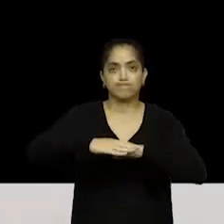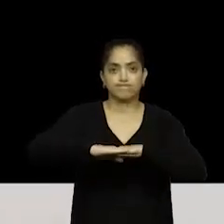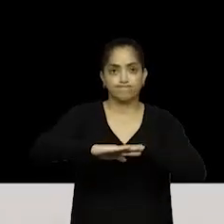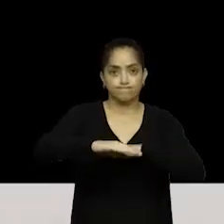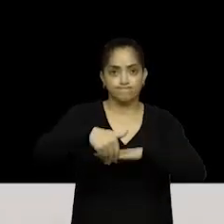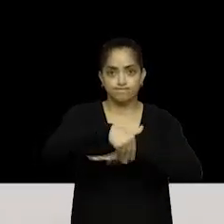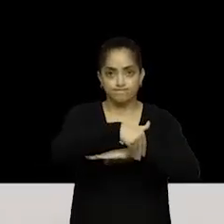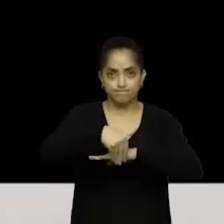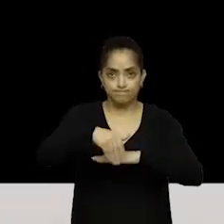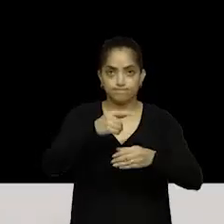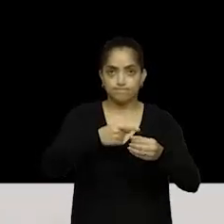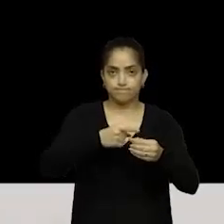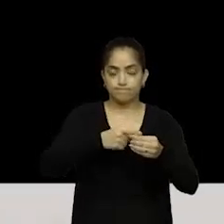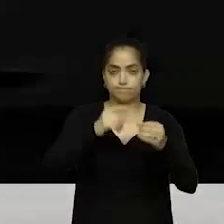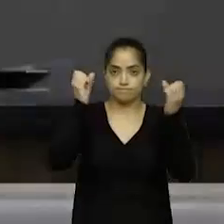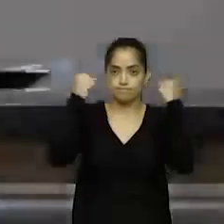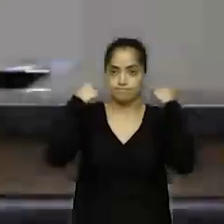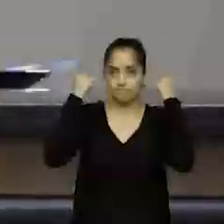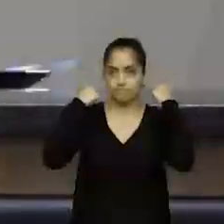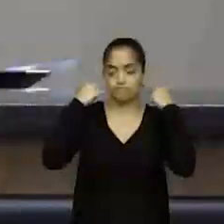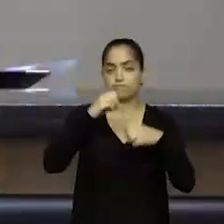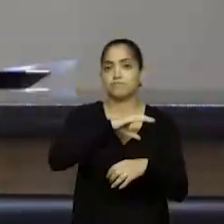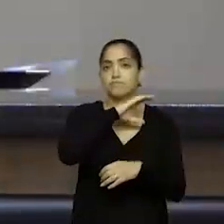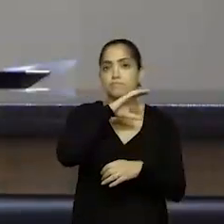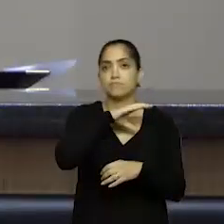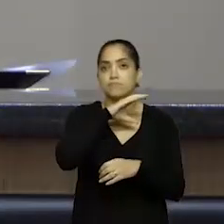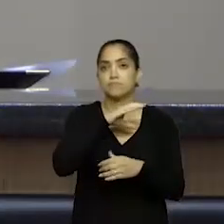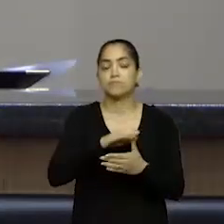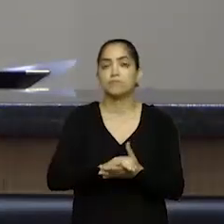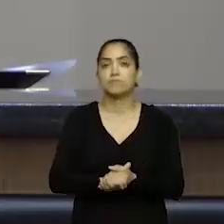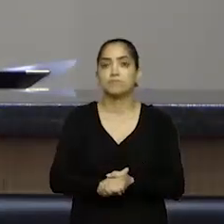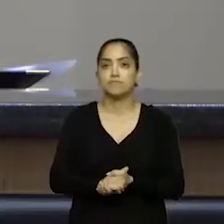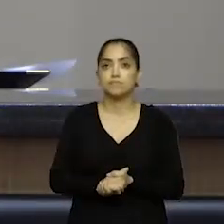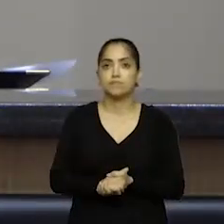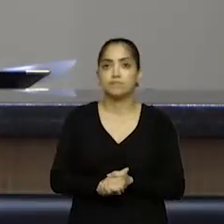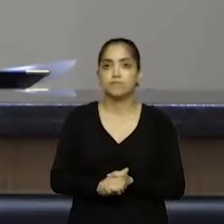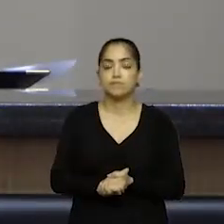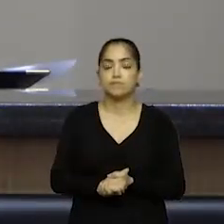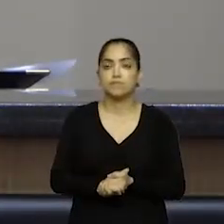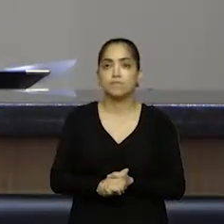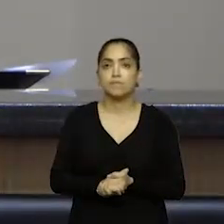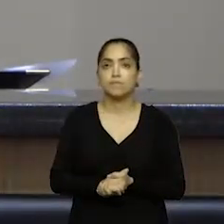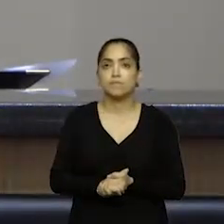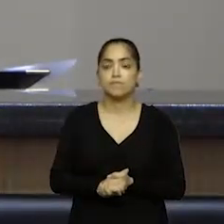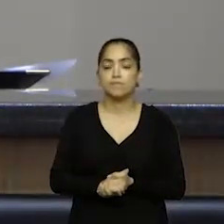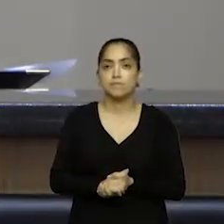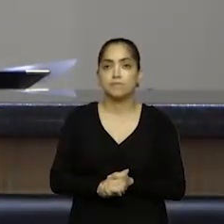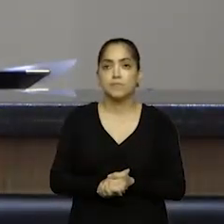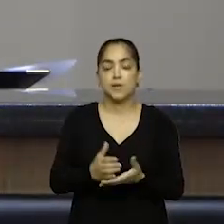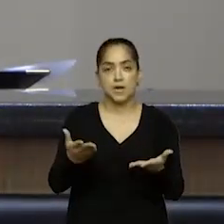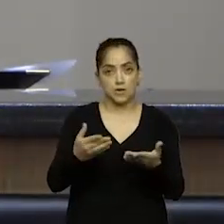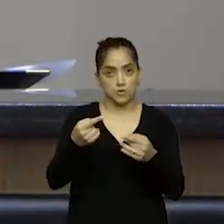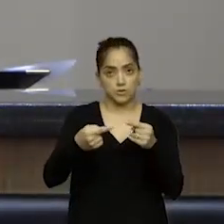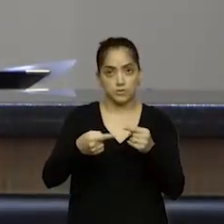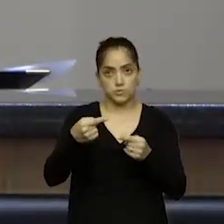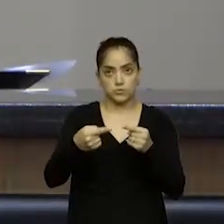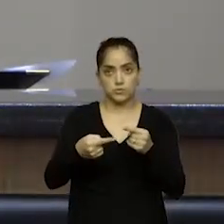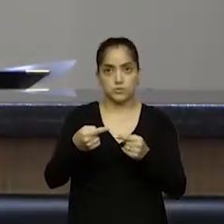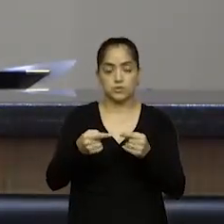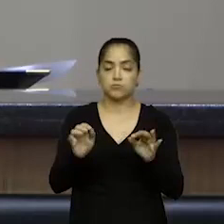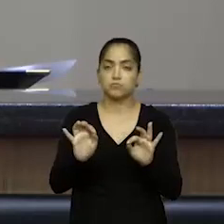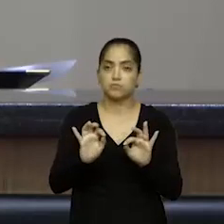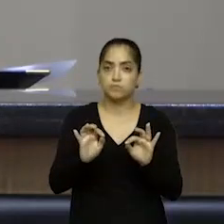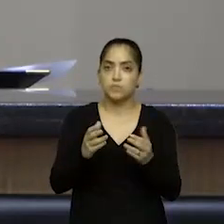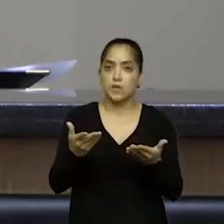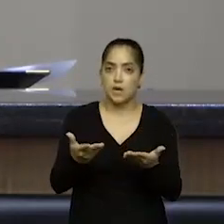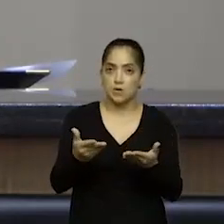os municípios de Chapecó e Concórdia. Obrigado, deputado Mioto. Mais um aliado. Em discussão, não havendo